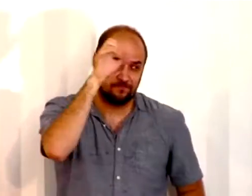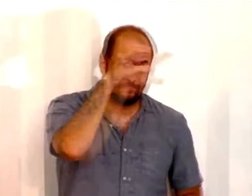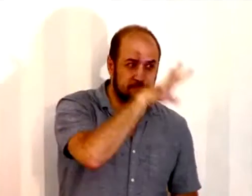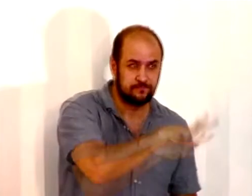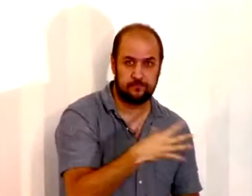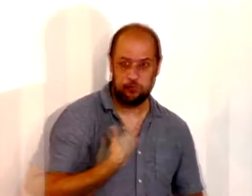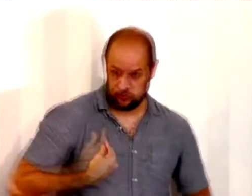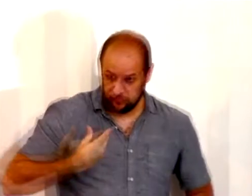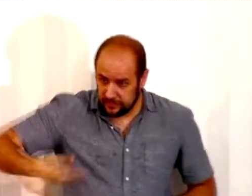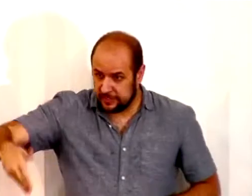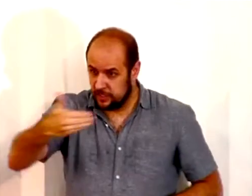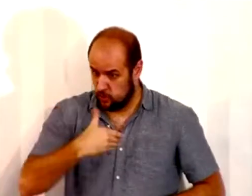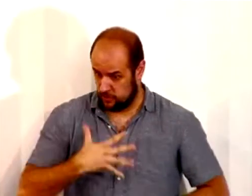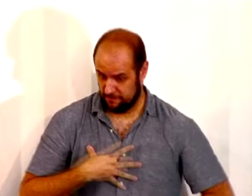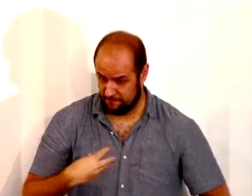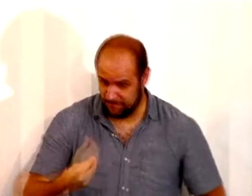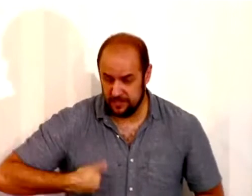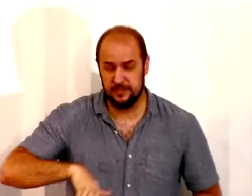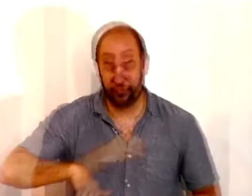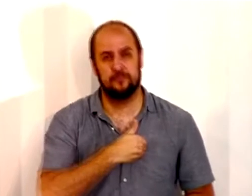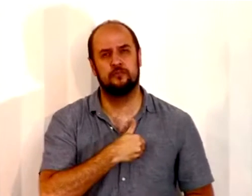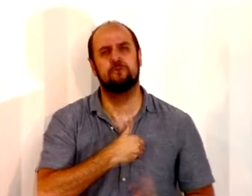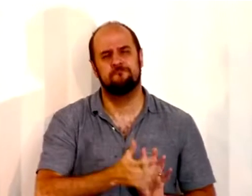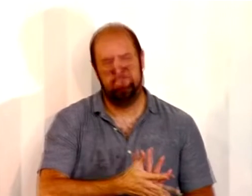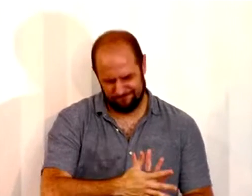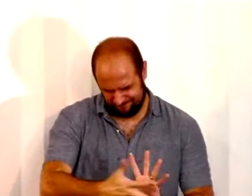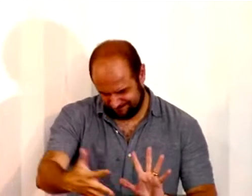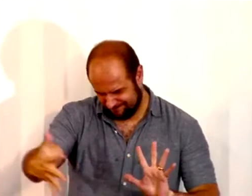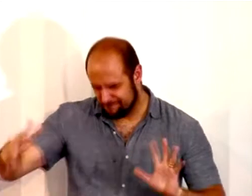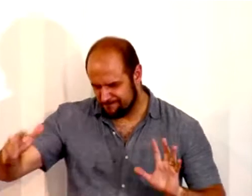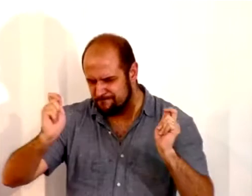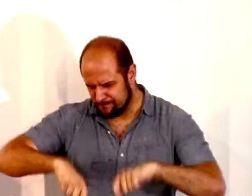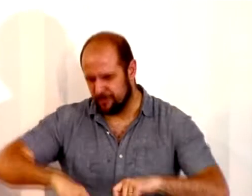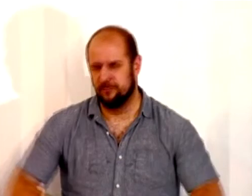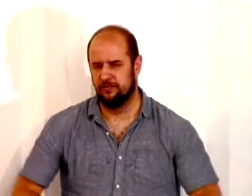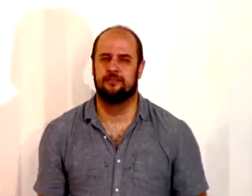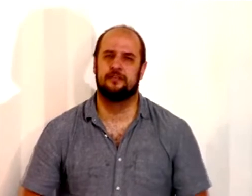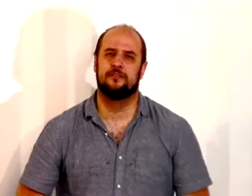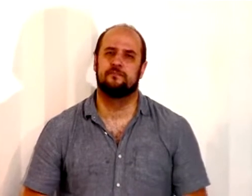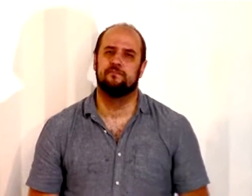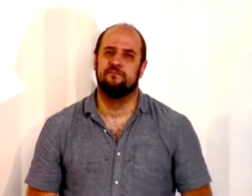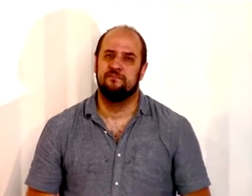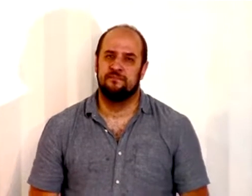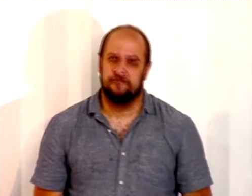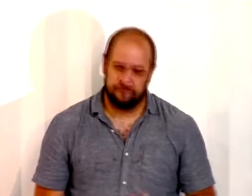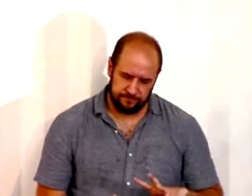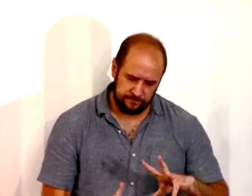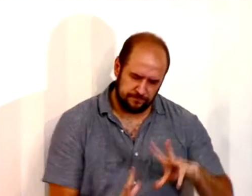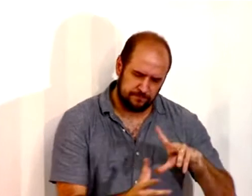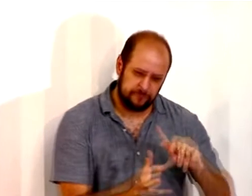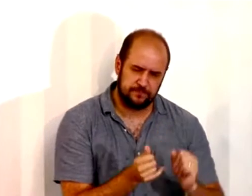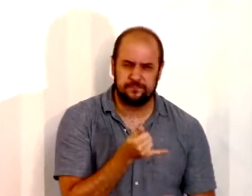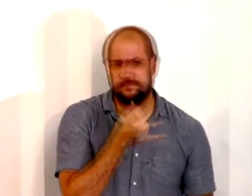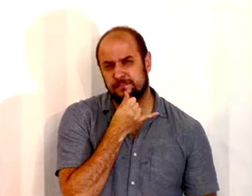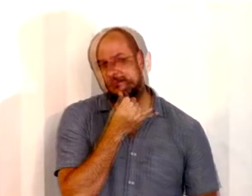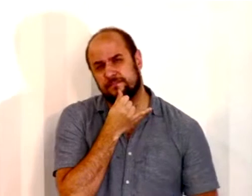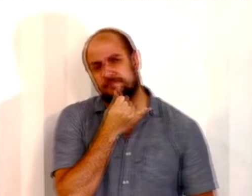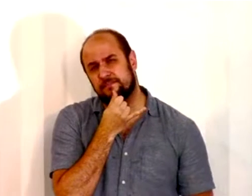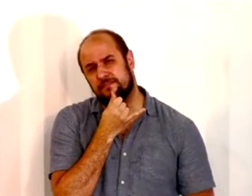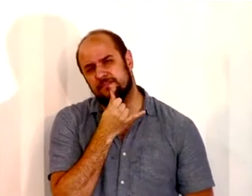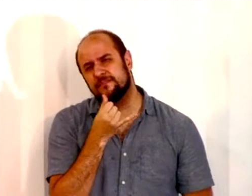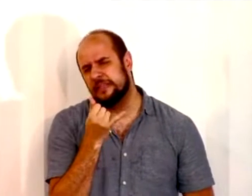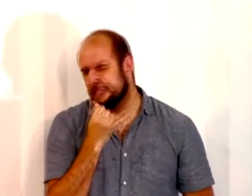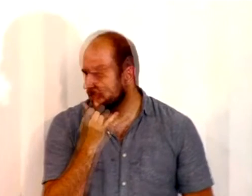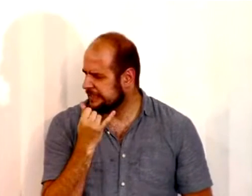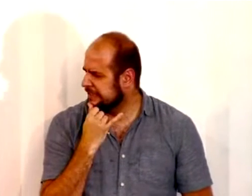através dos seus filhos, pode brilhar neste mundo vil. O mundo anda triste, não só por causa da pandemia,